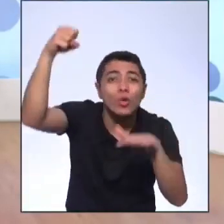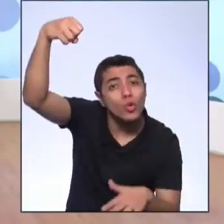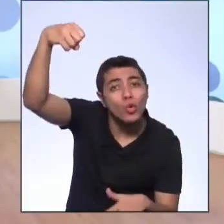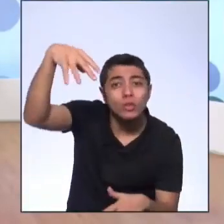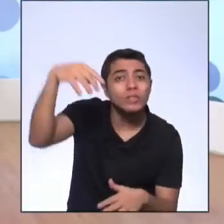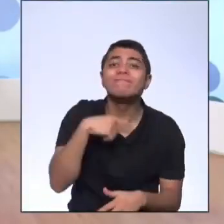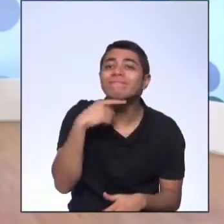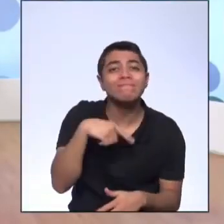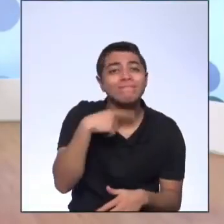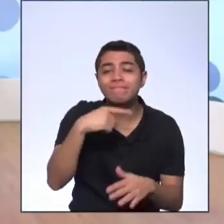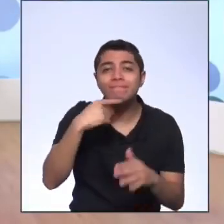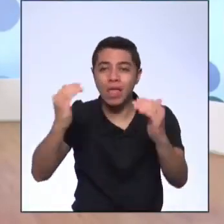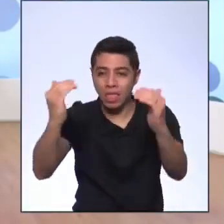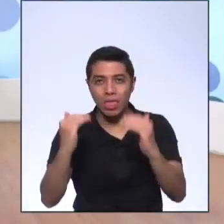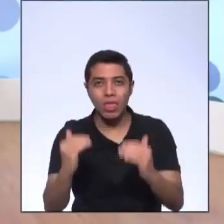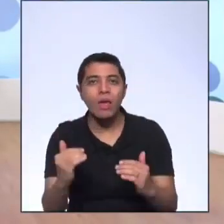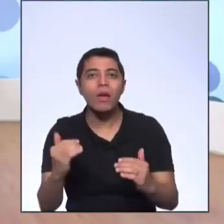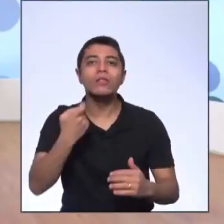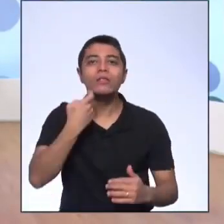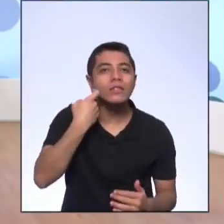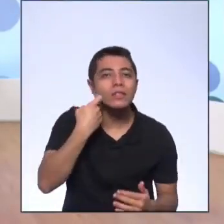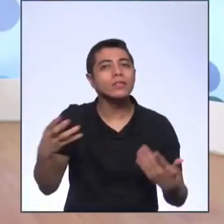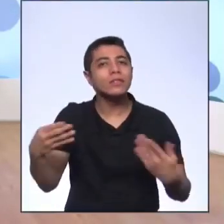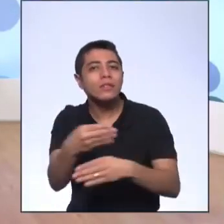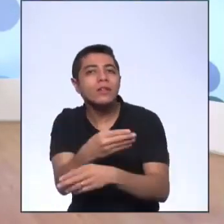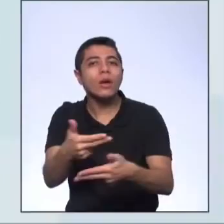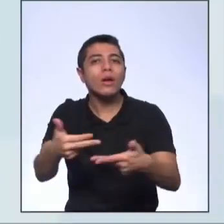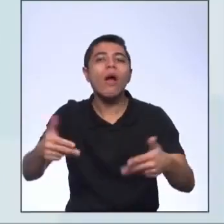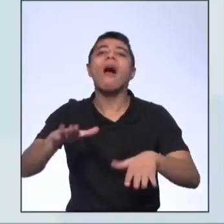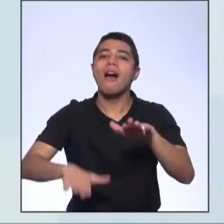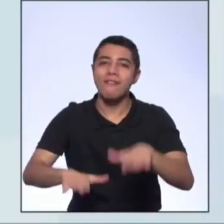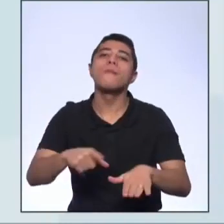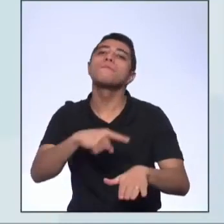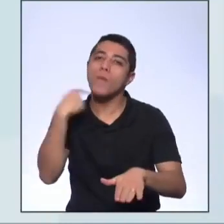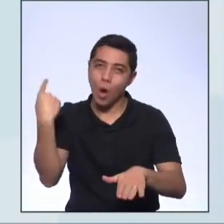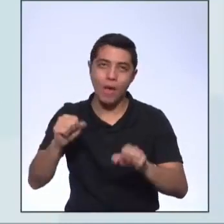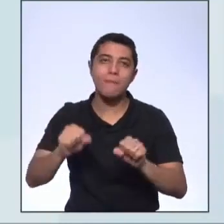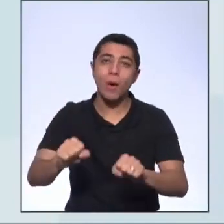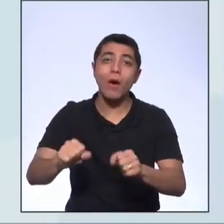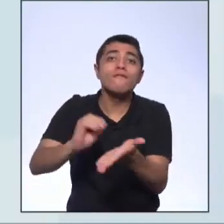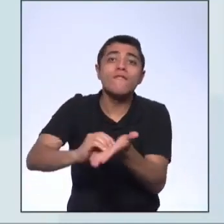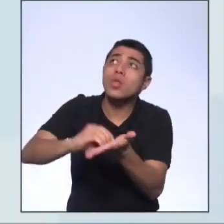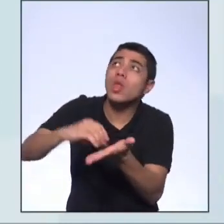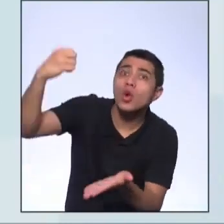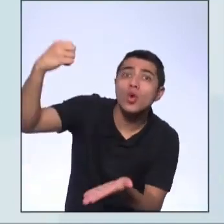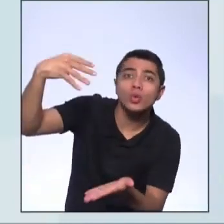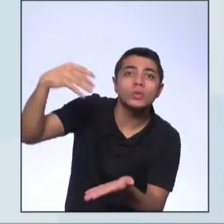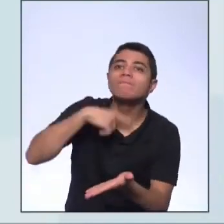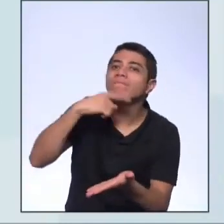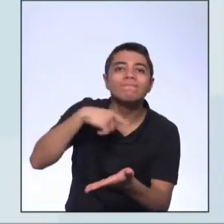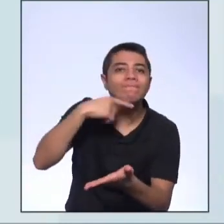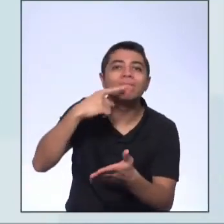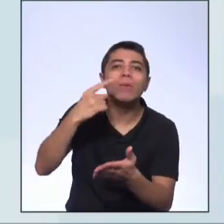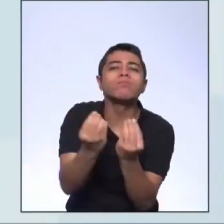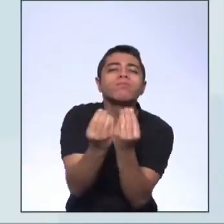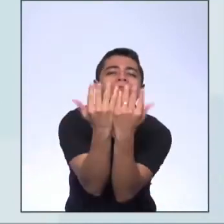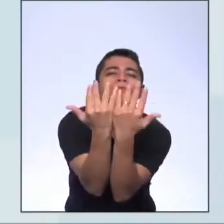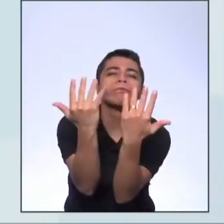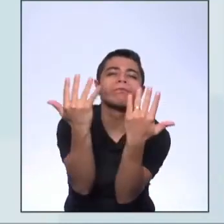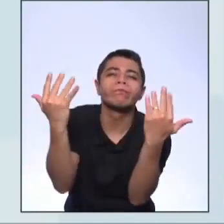exatamente. Quando a gente fala na importância econômica aí, então algumas utilizadas como fertilizantes, muitas espécies